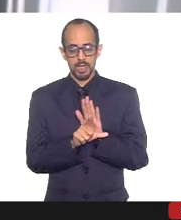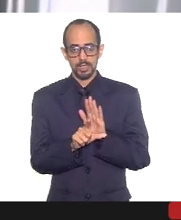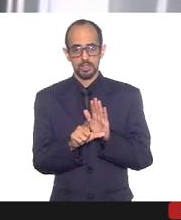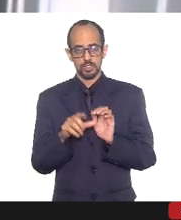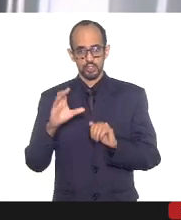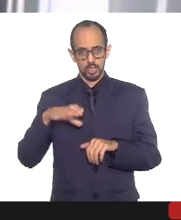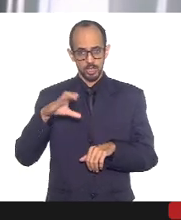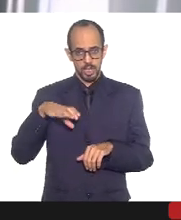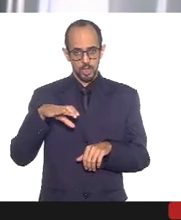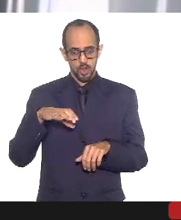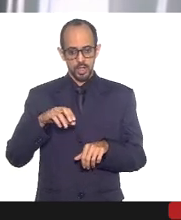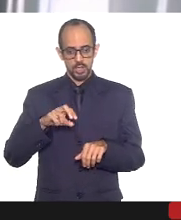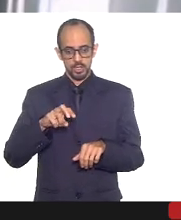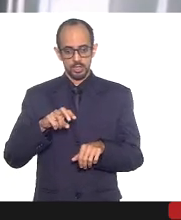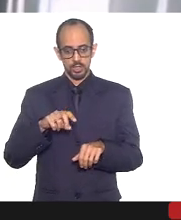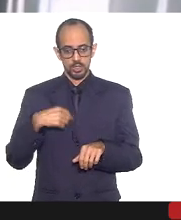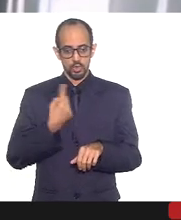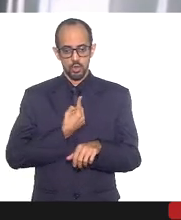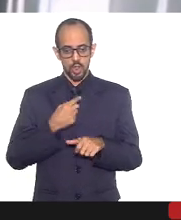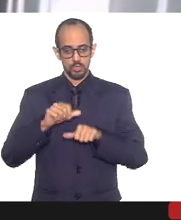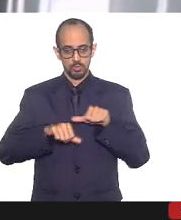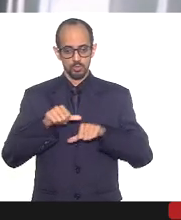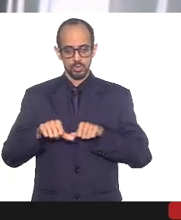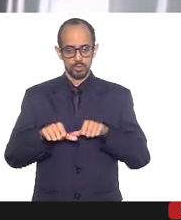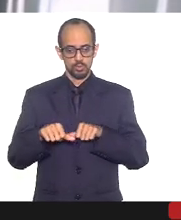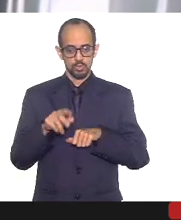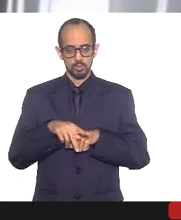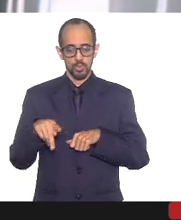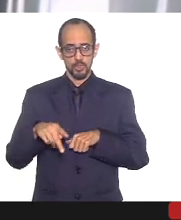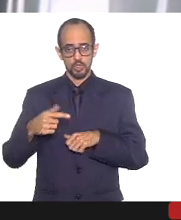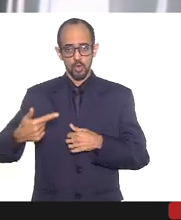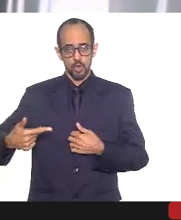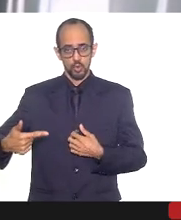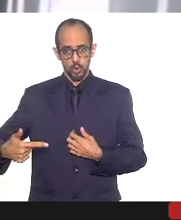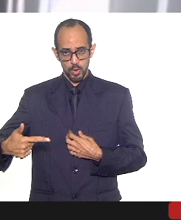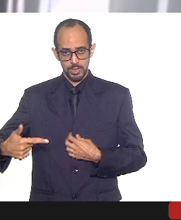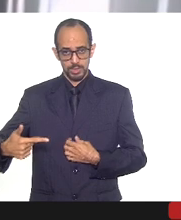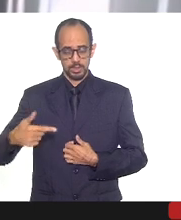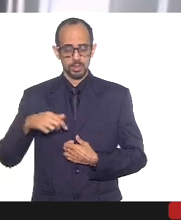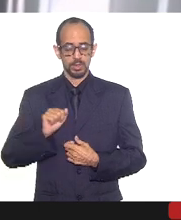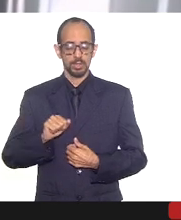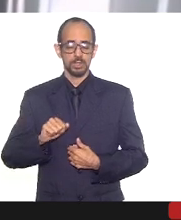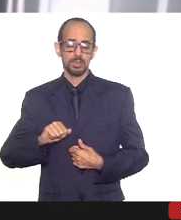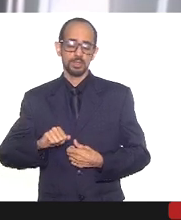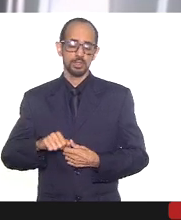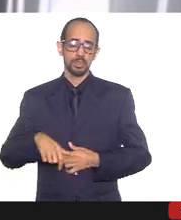a carga horária do professor 2, que é o professor lá de segundo segmento, também de 16